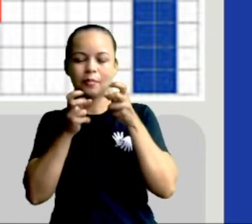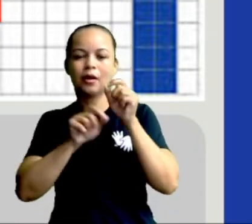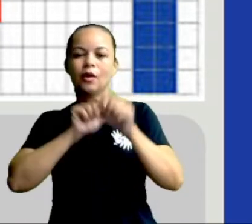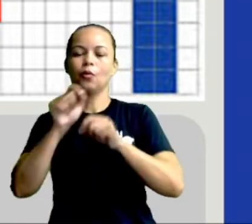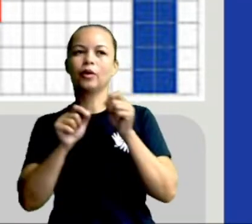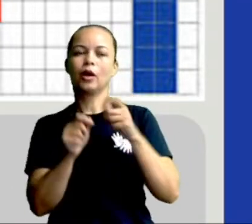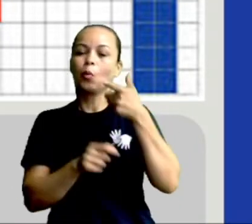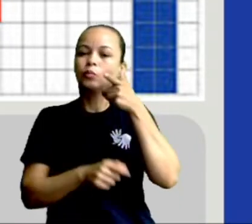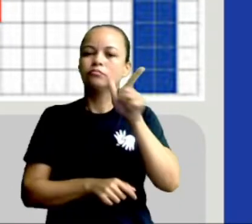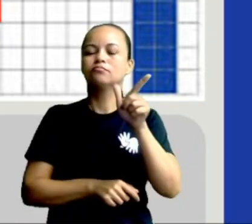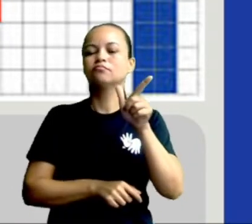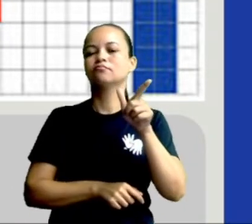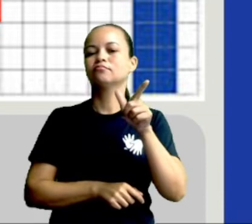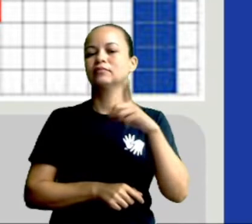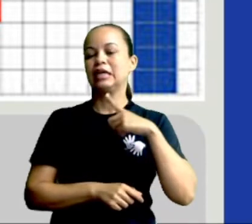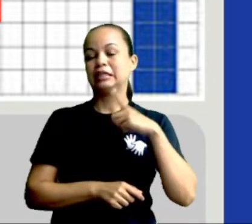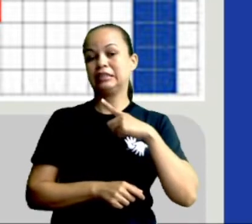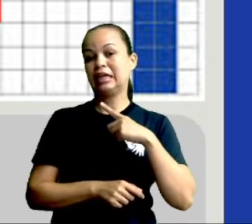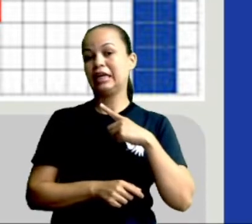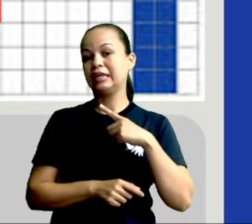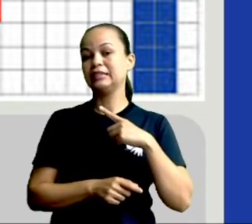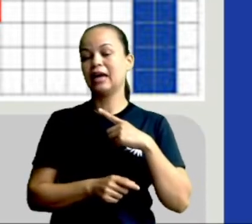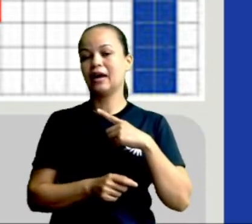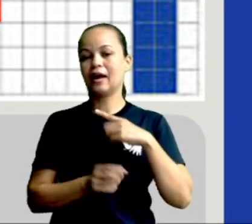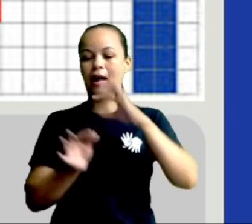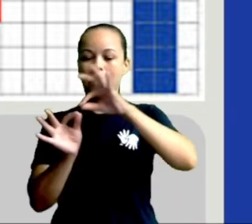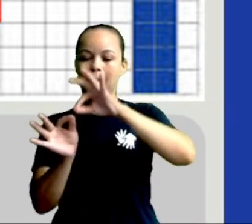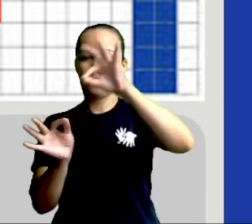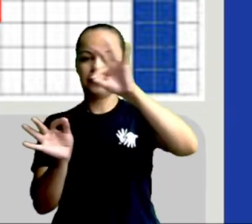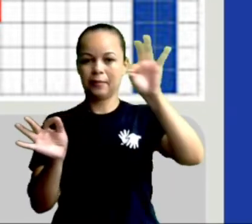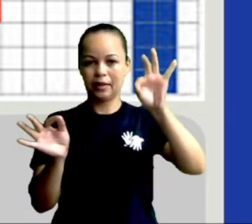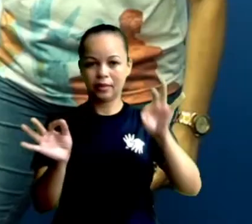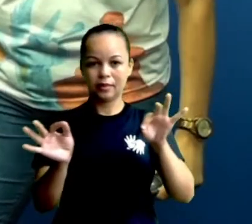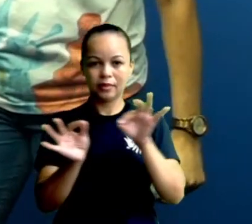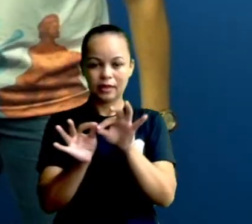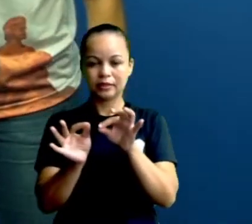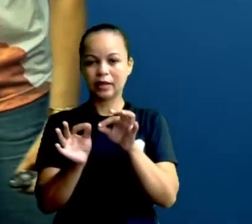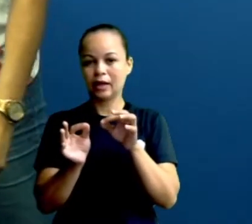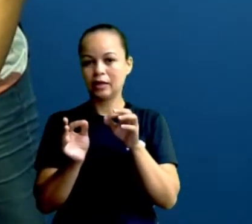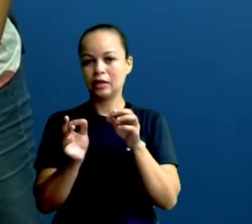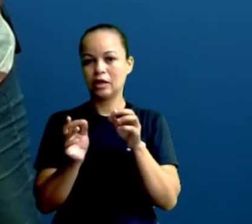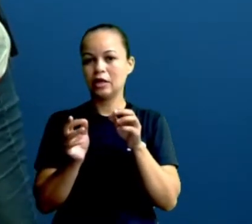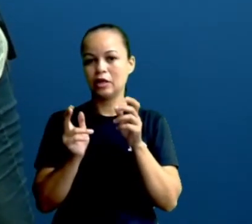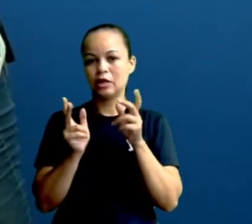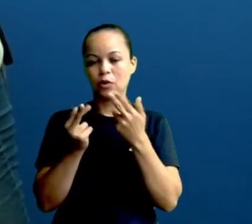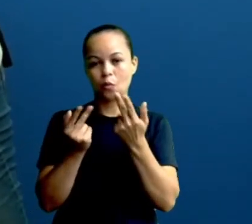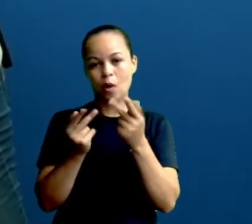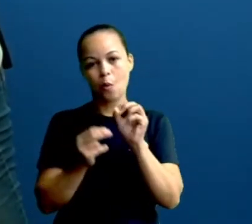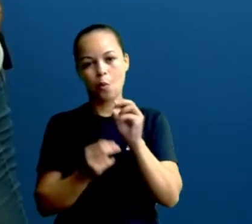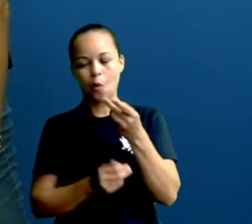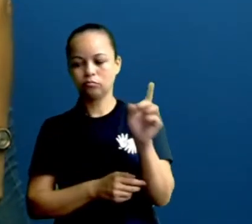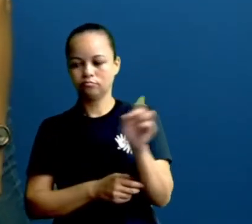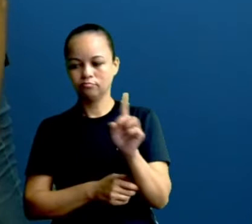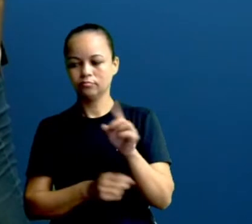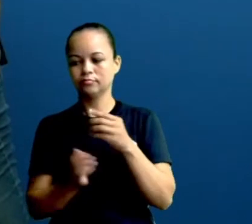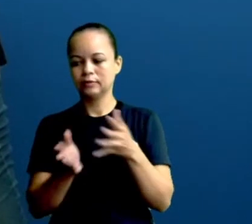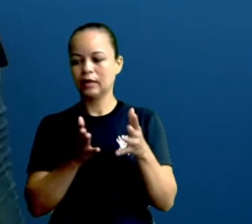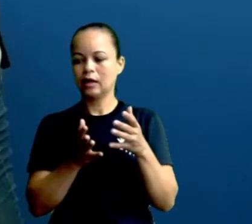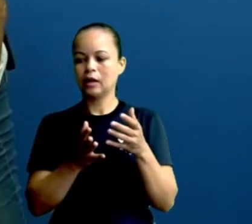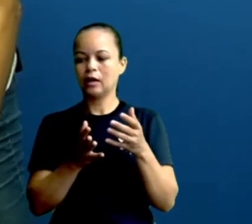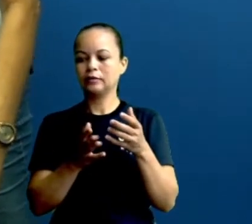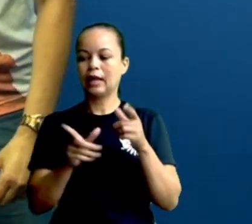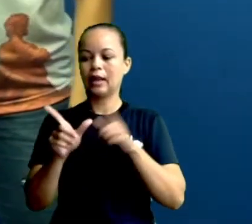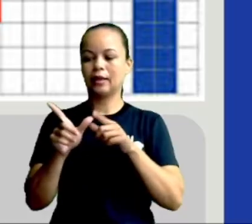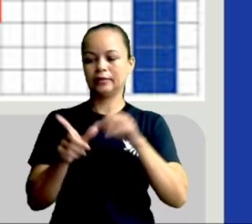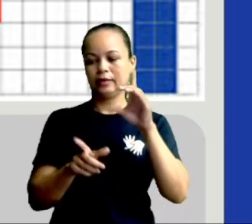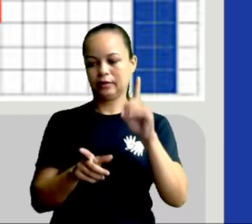né, a ideia se tem a mesma medida ou não, a gente vai fazer isso aqui na letra D. Conte os quadradinhos das figuras e verifique